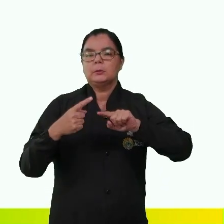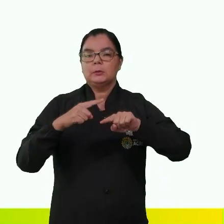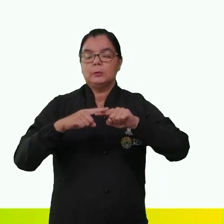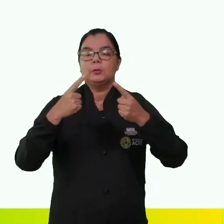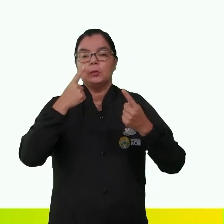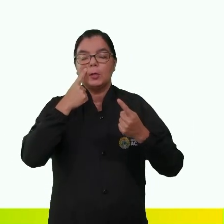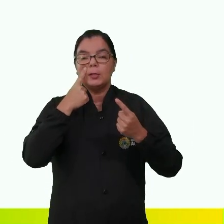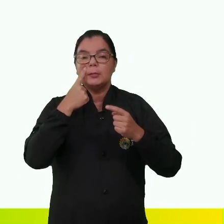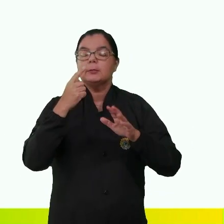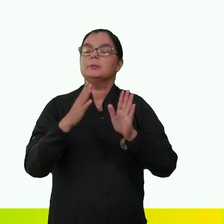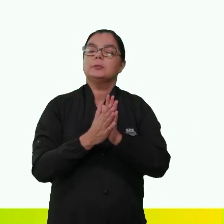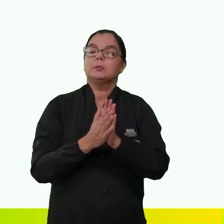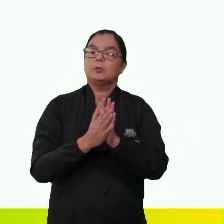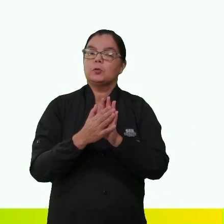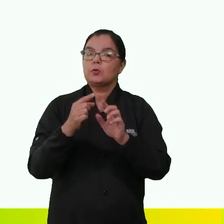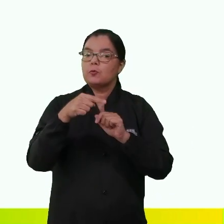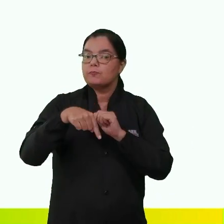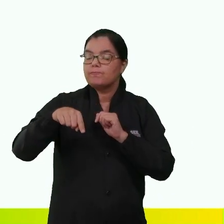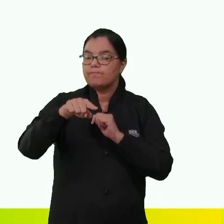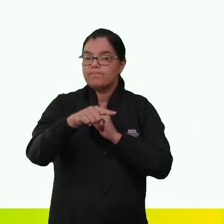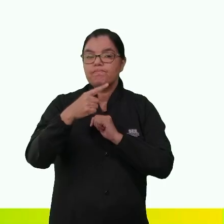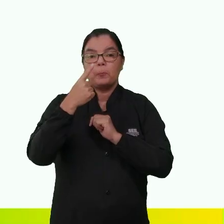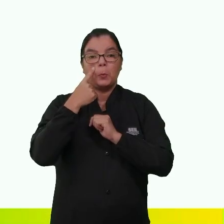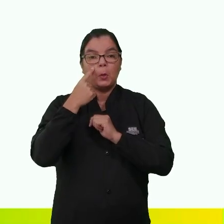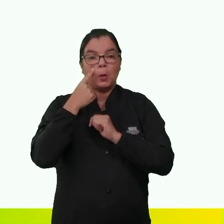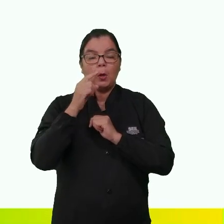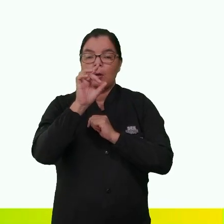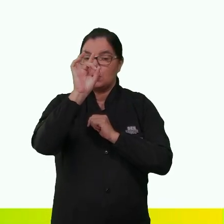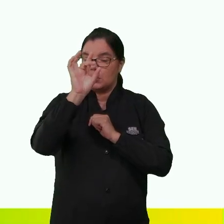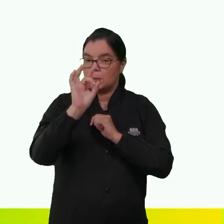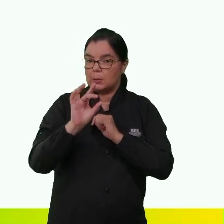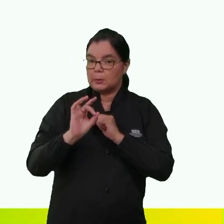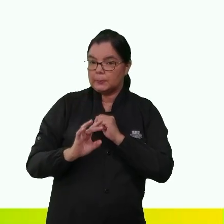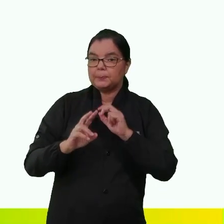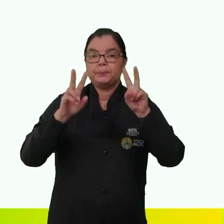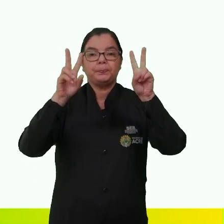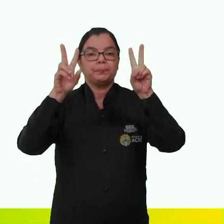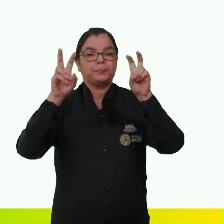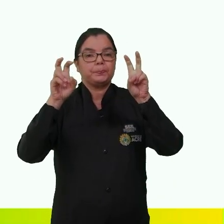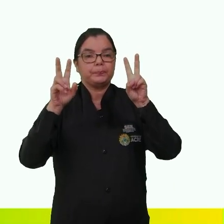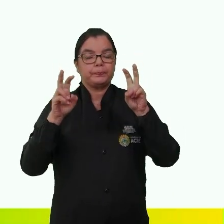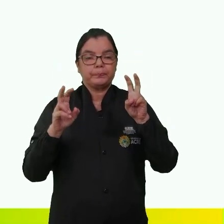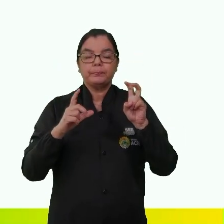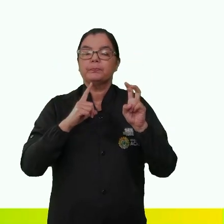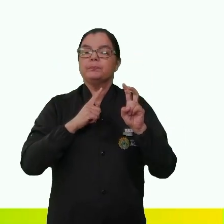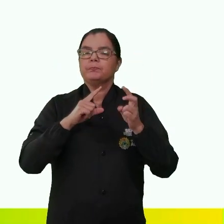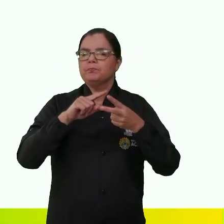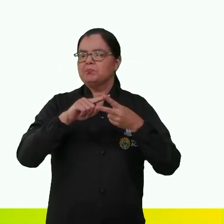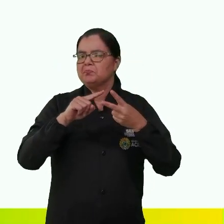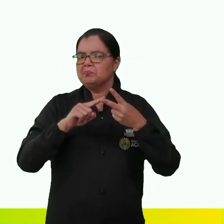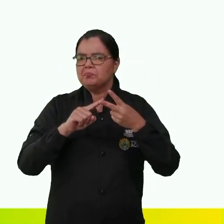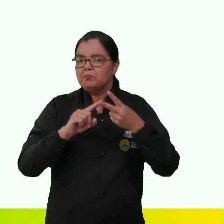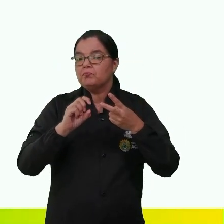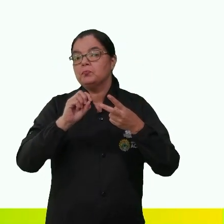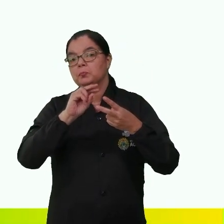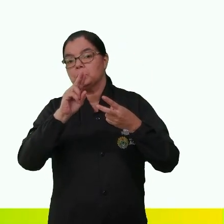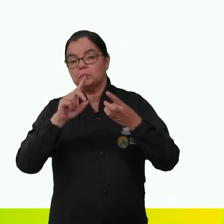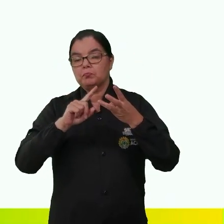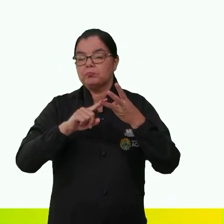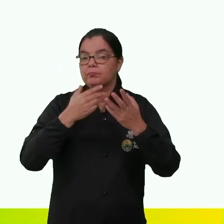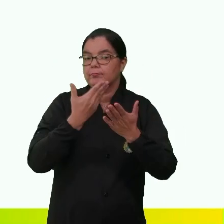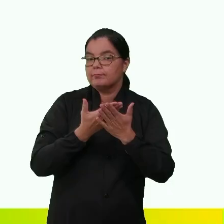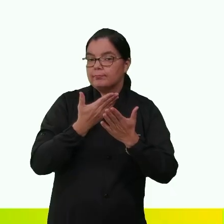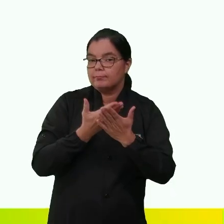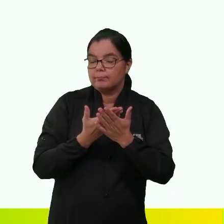nesse mapa, e eu quero que depois vocês se debrucem, porque cada uma dessas temáticas aí daria umas 2 ou 3 aulas, não é? Então,